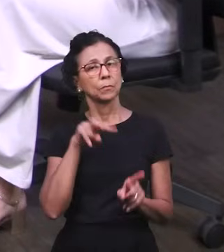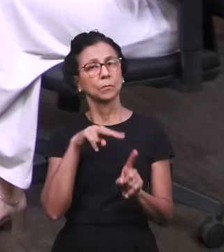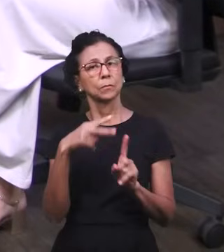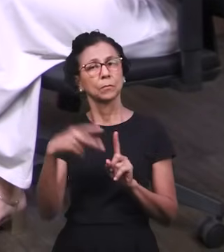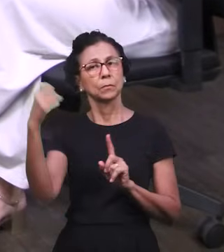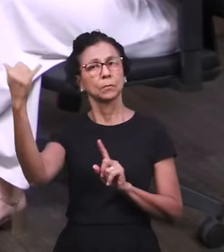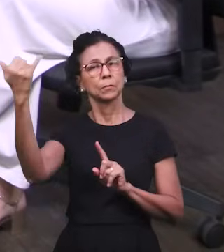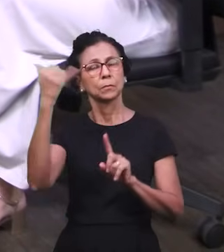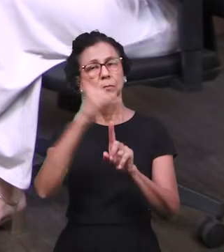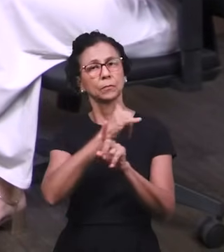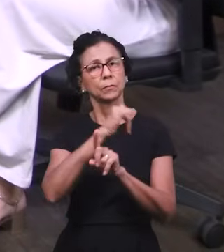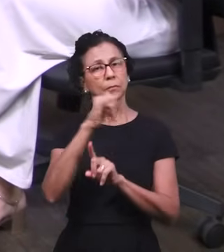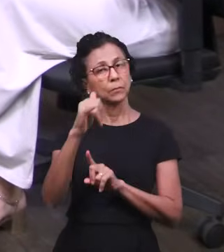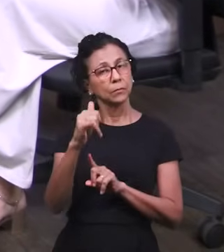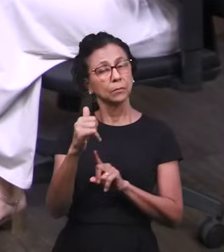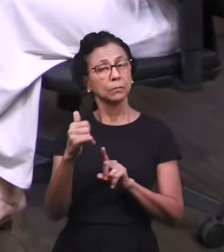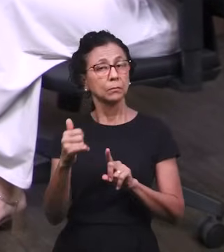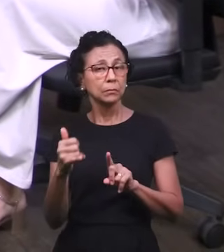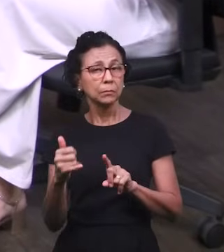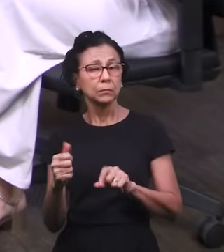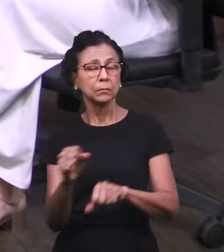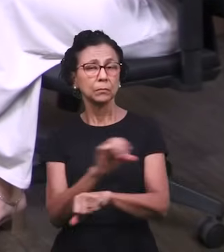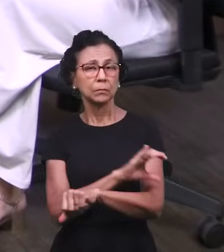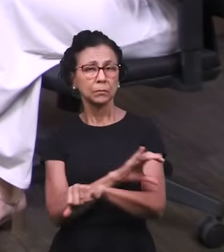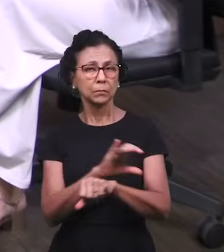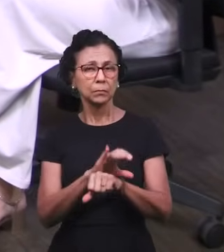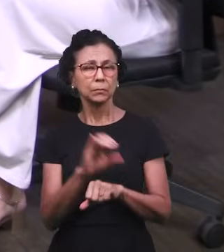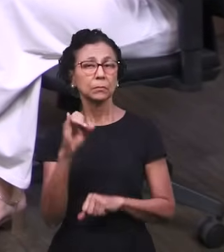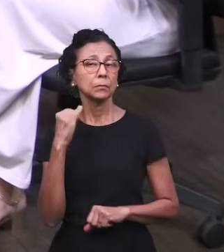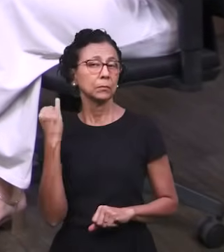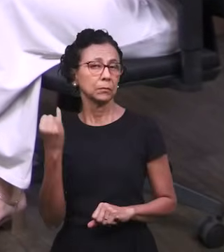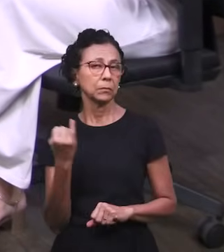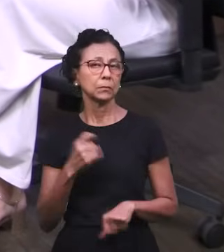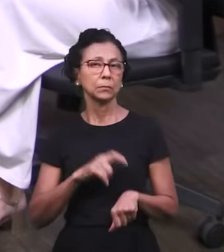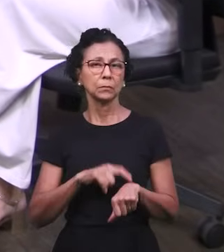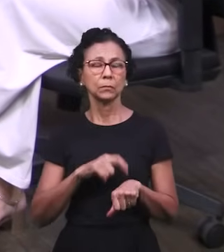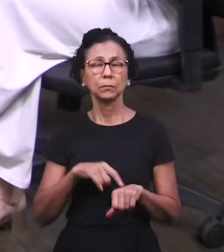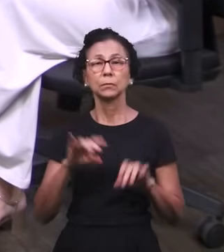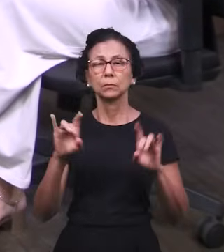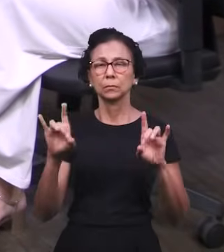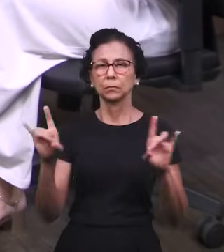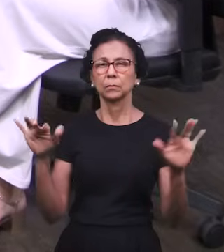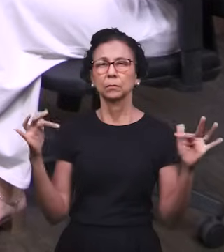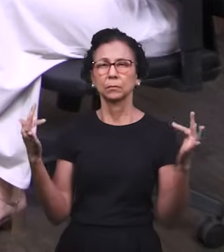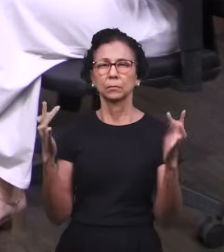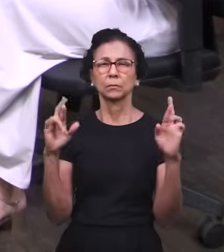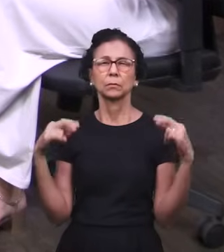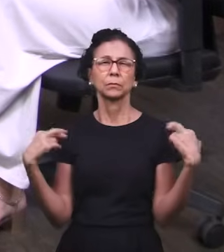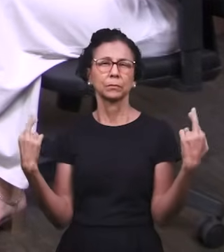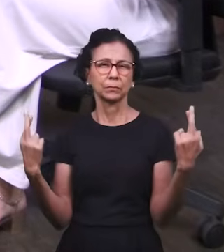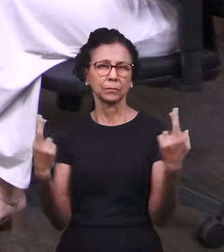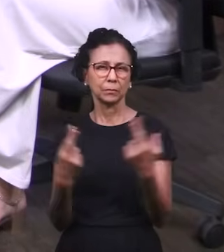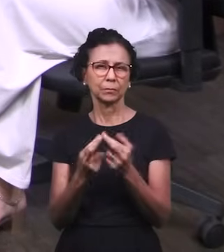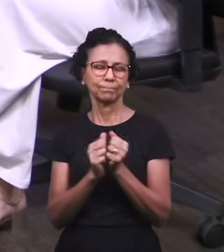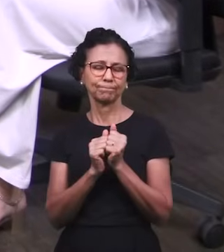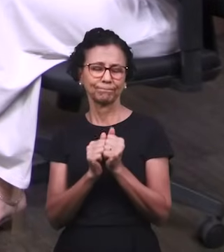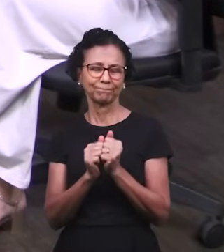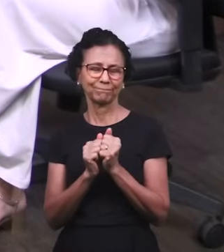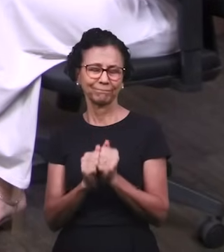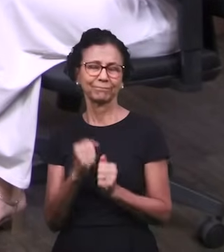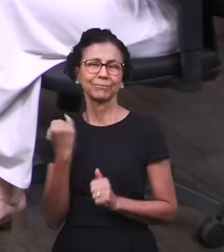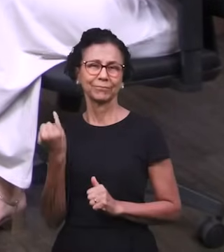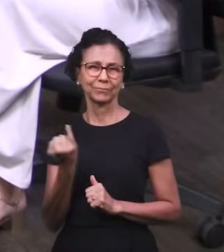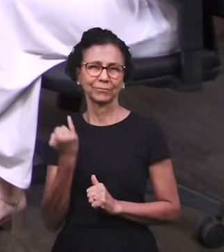momento da família se reunir, um momento de estar junto, isso é importante, claro que é. Mas o mais importante é